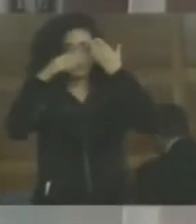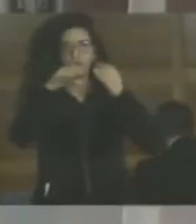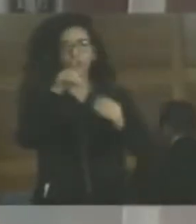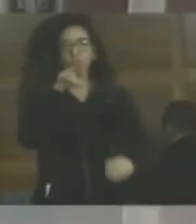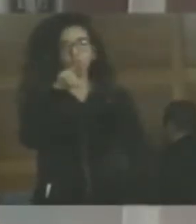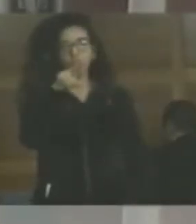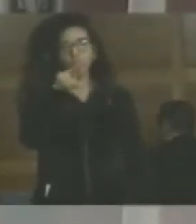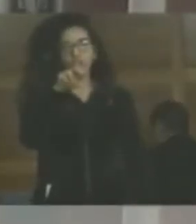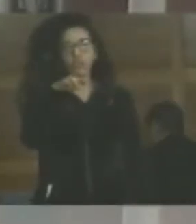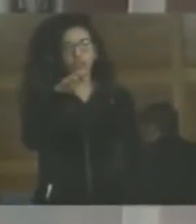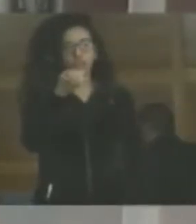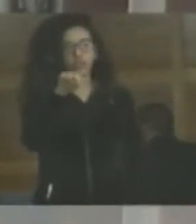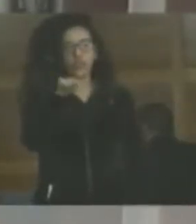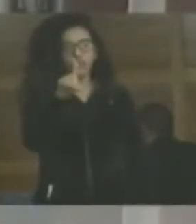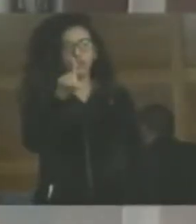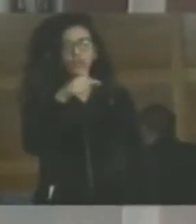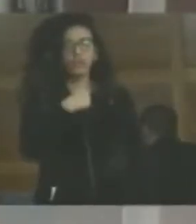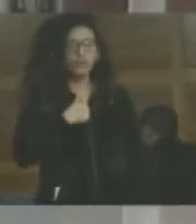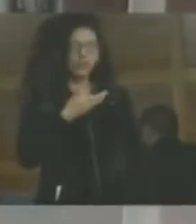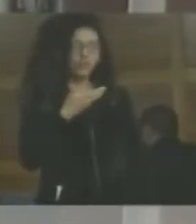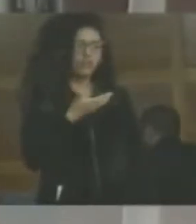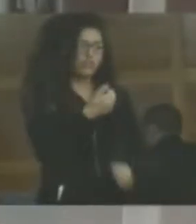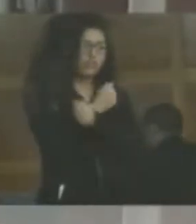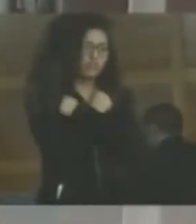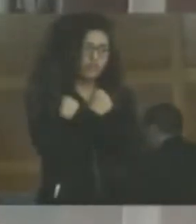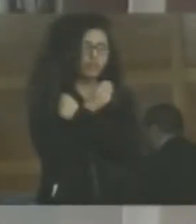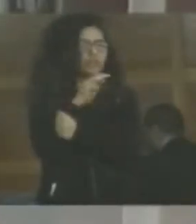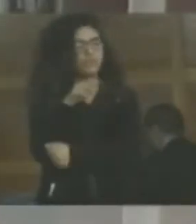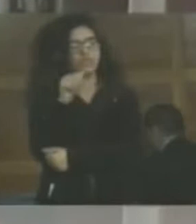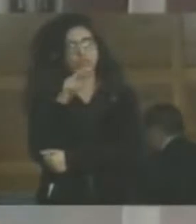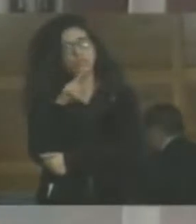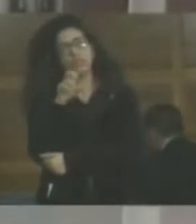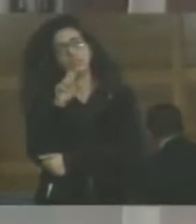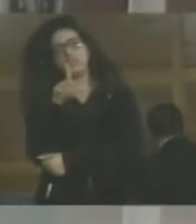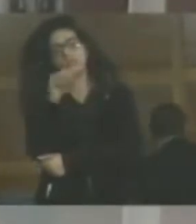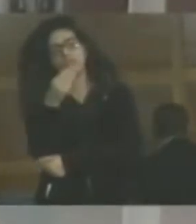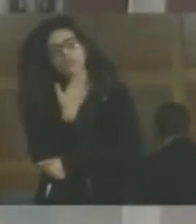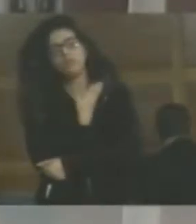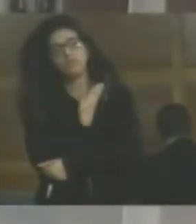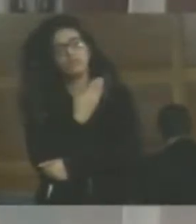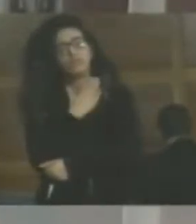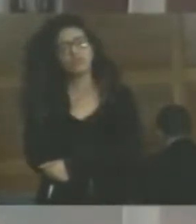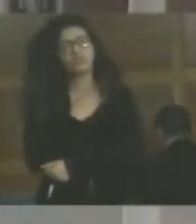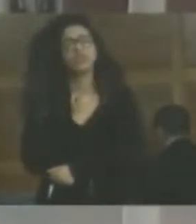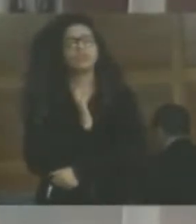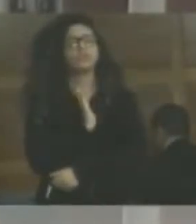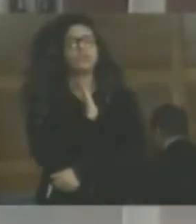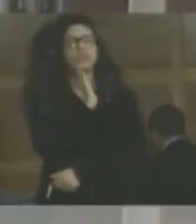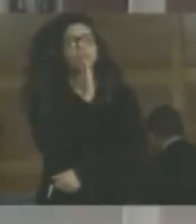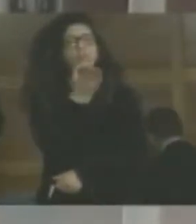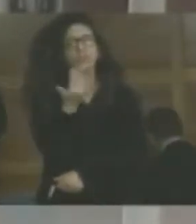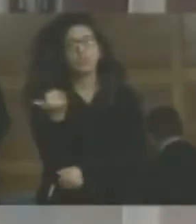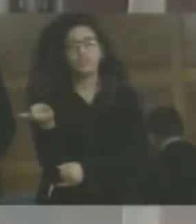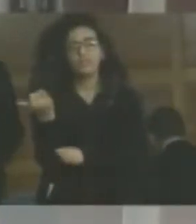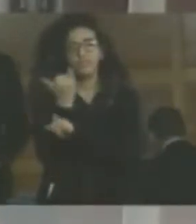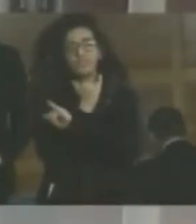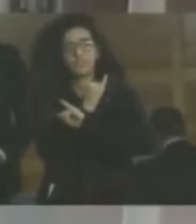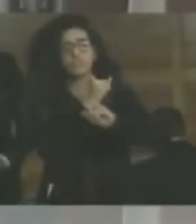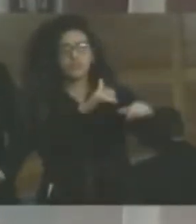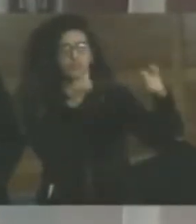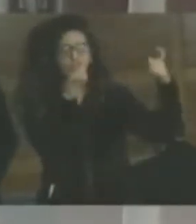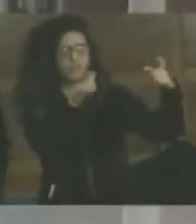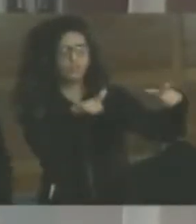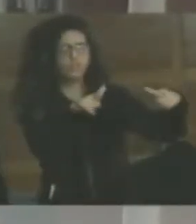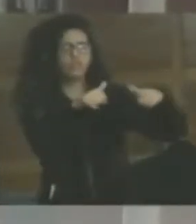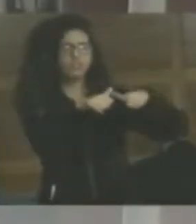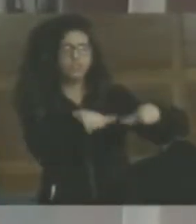a regional da Japuíba, quero mandar um abraço para o Marcelo, meu amigo, administrador ali, onde ele já foi avisado onde vai ser implantado de